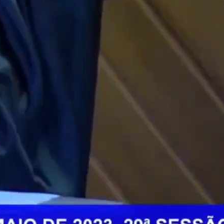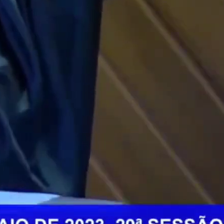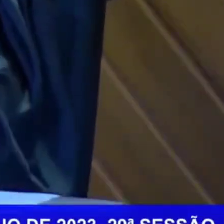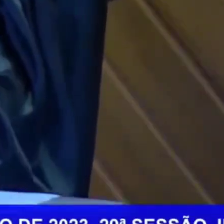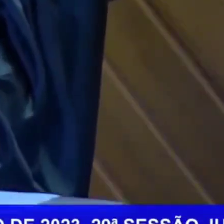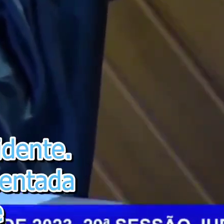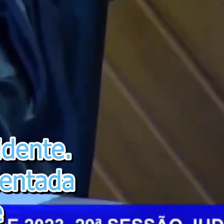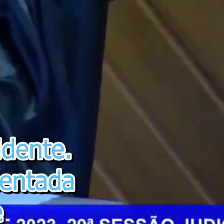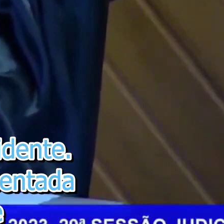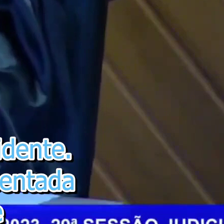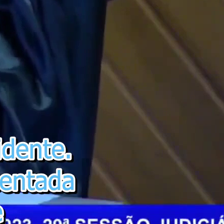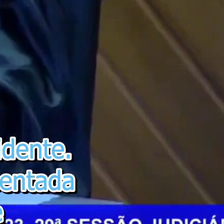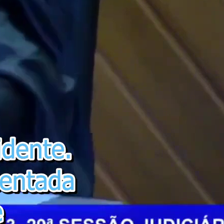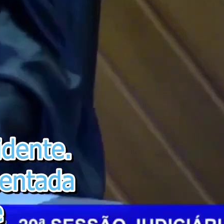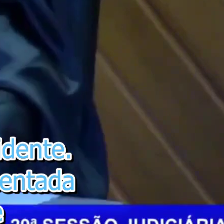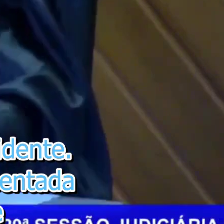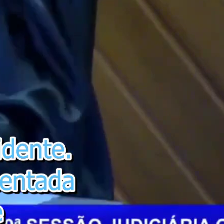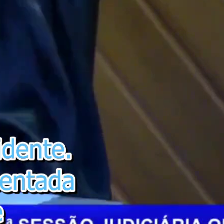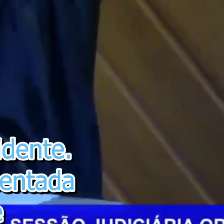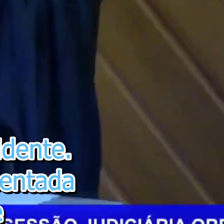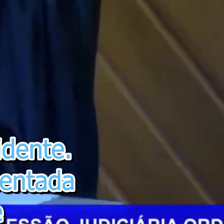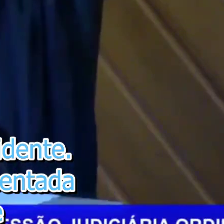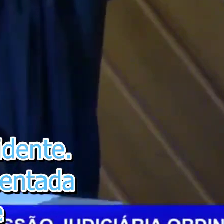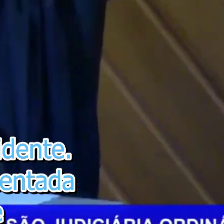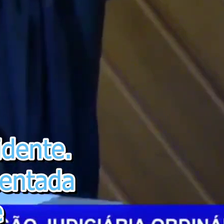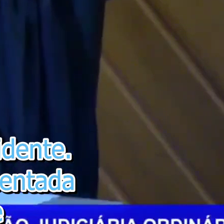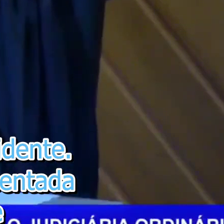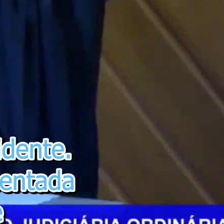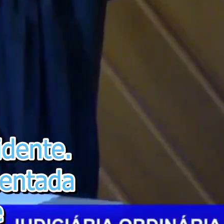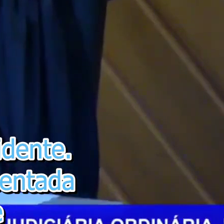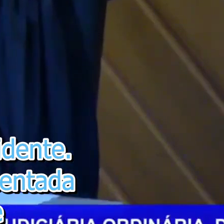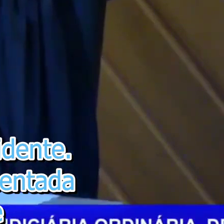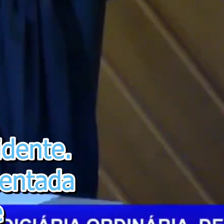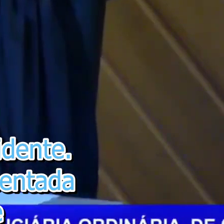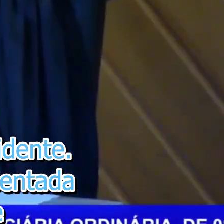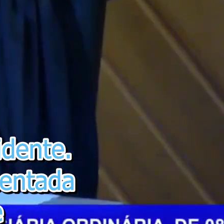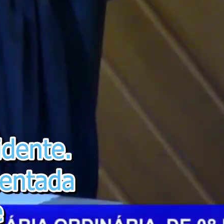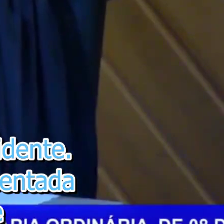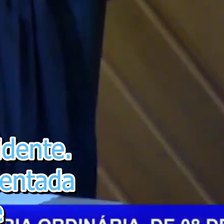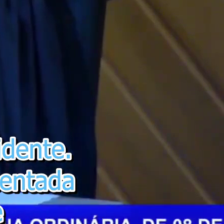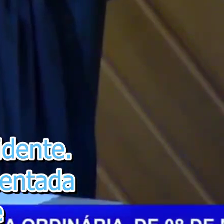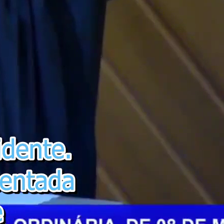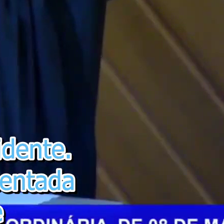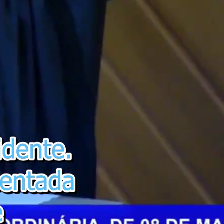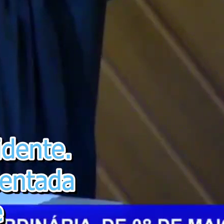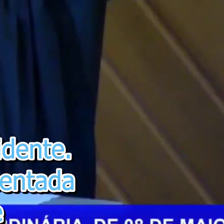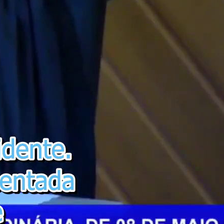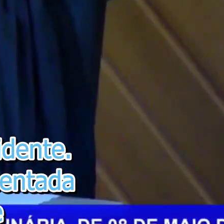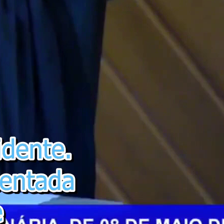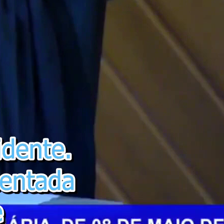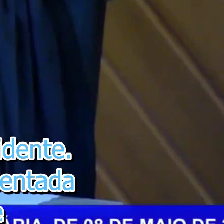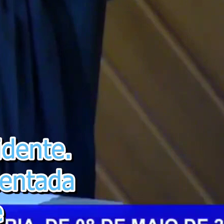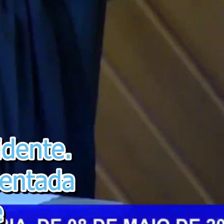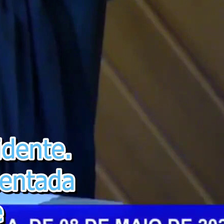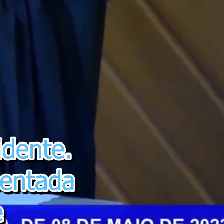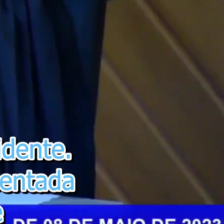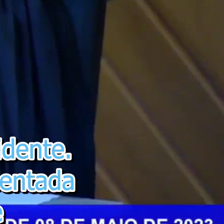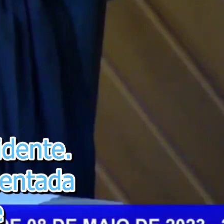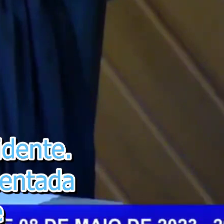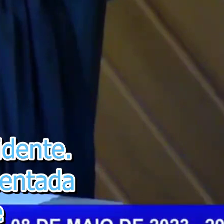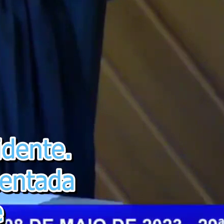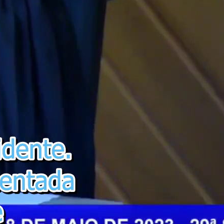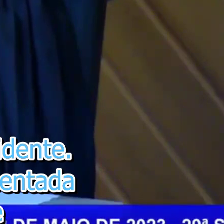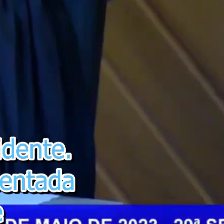Imagem direcionada ao desembargador Orlando Vasconcelos. Ainda em sede preliminar, a coligação representada no mapa para todos suscitou